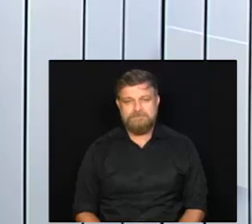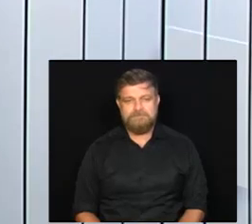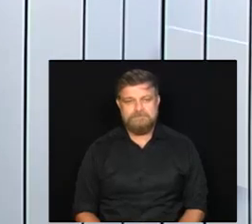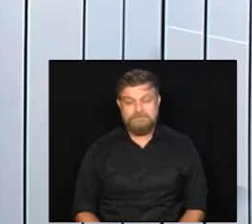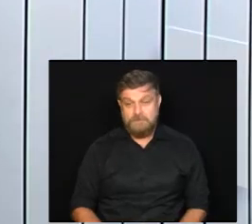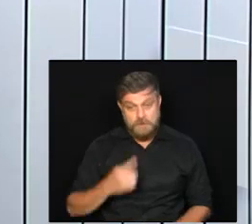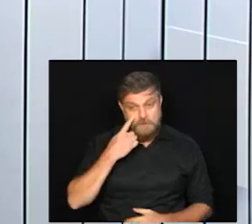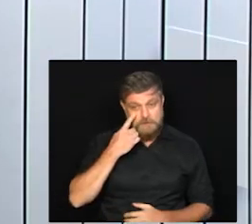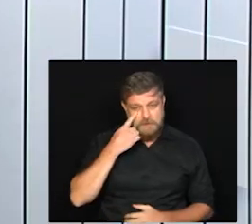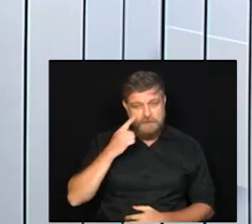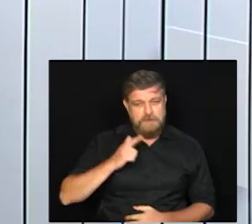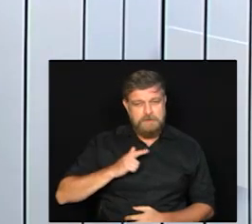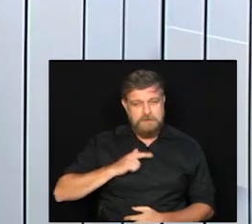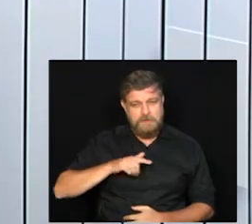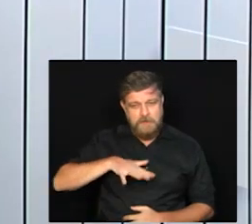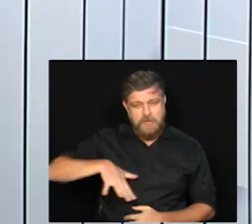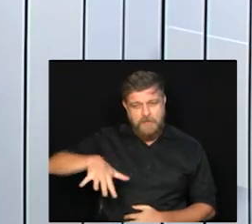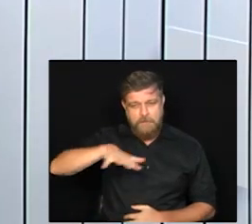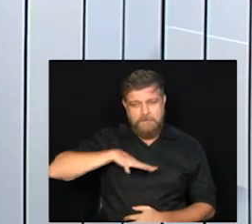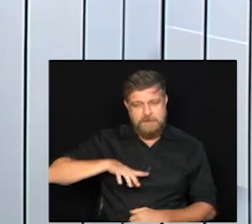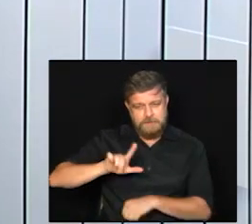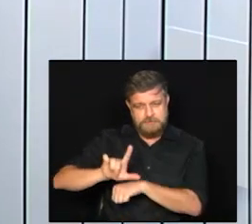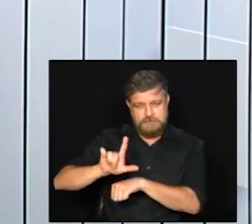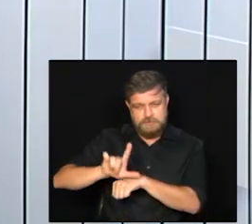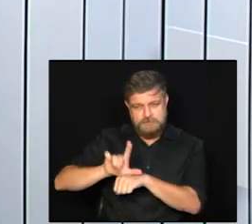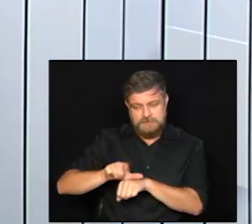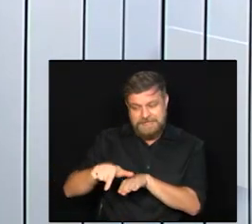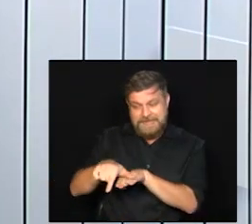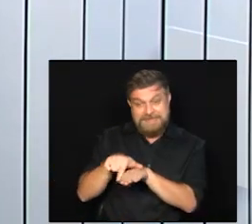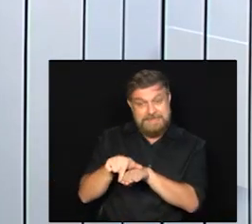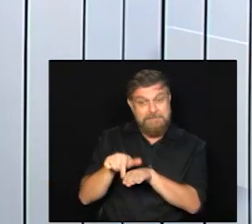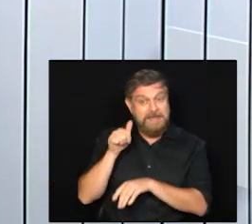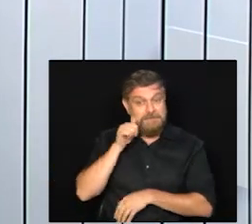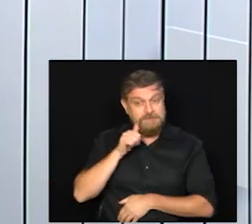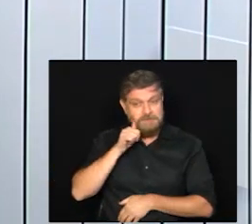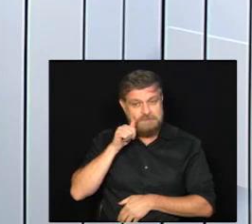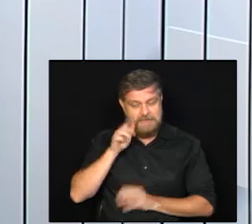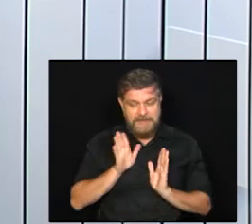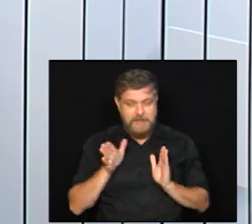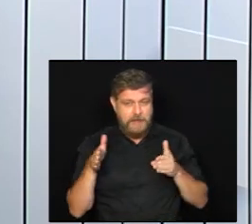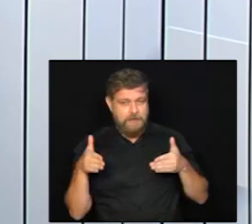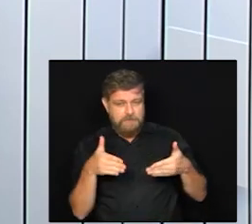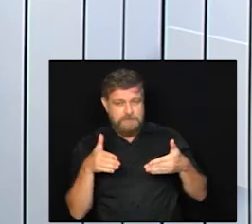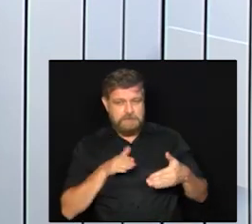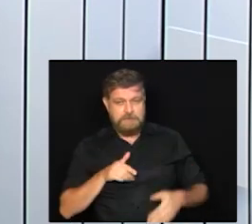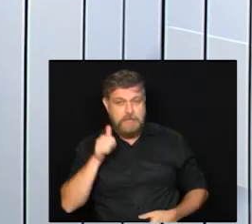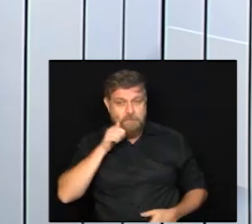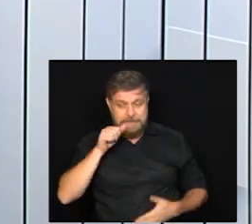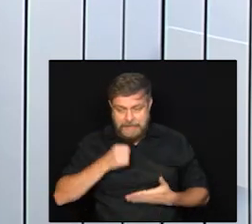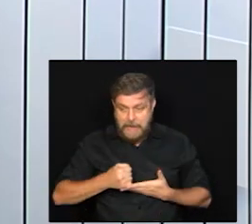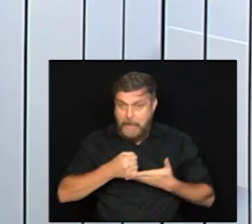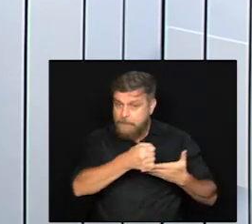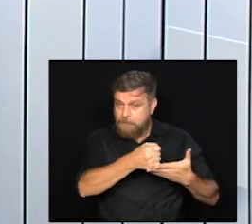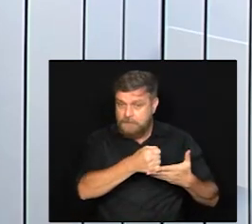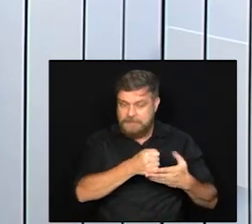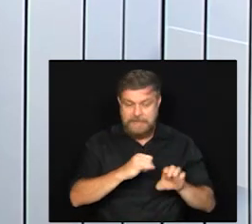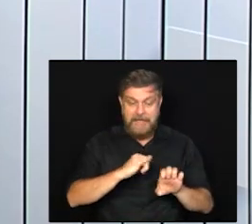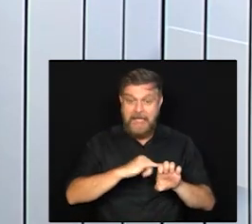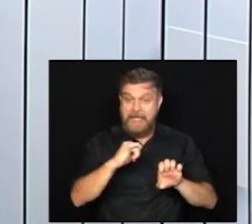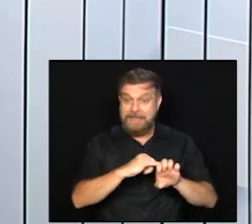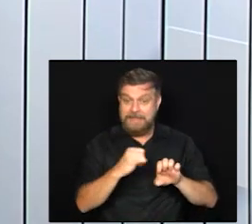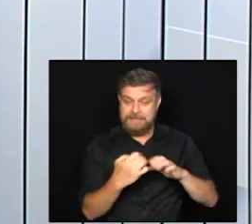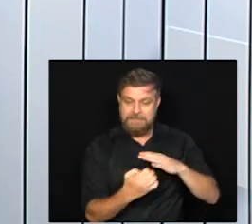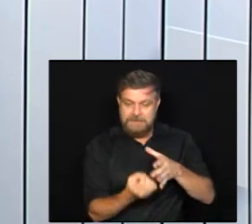E olha só, uma rede de franquias de sapatos femininos focada em apoiar mulheres empreendedoras